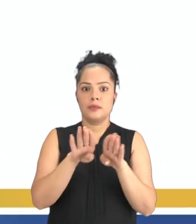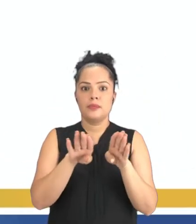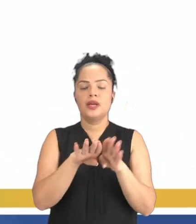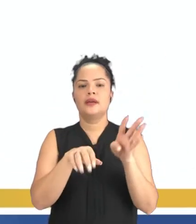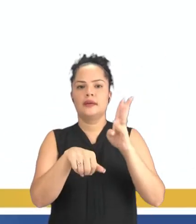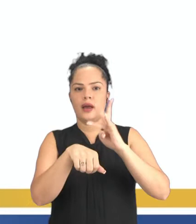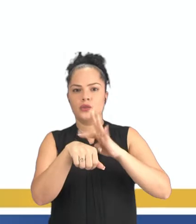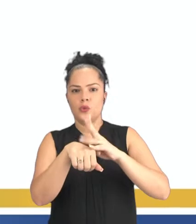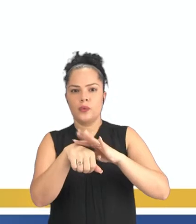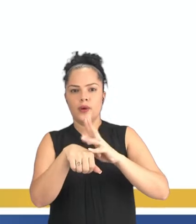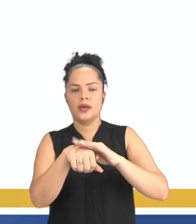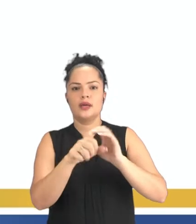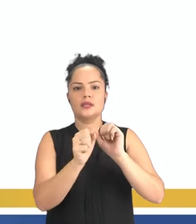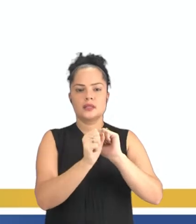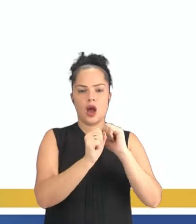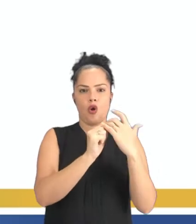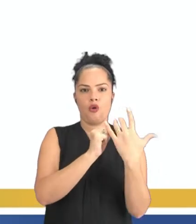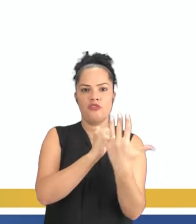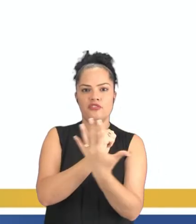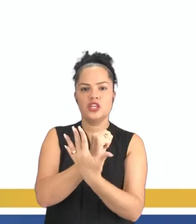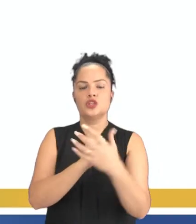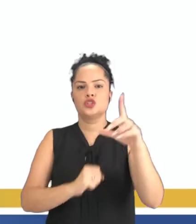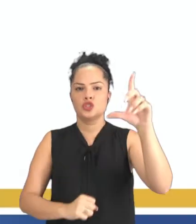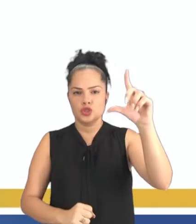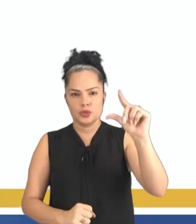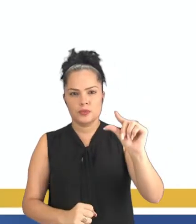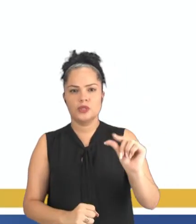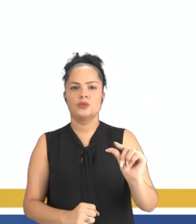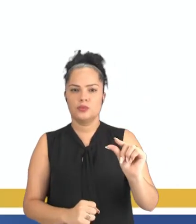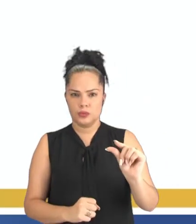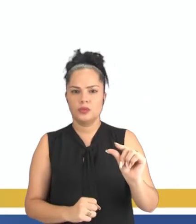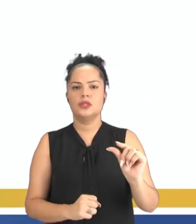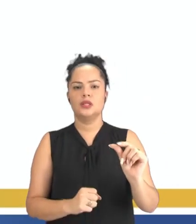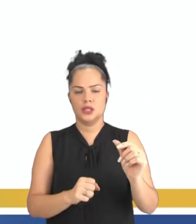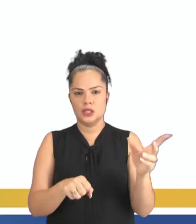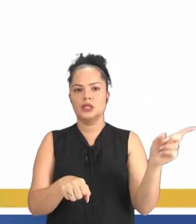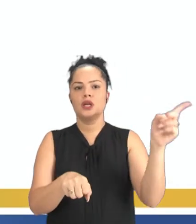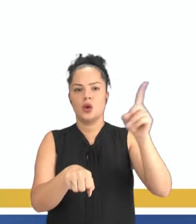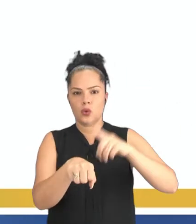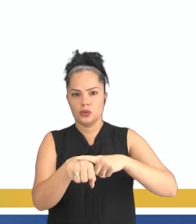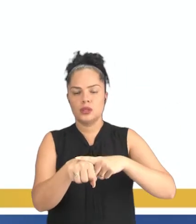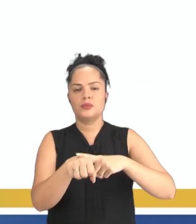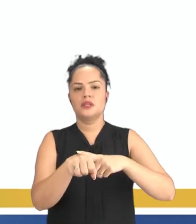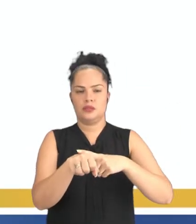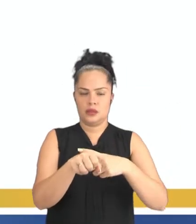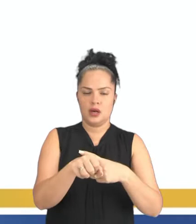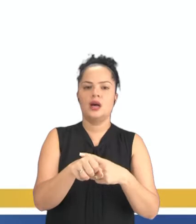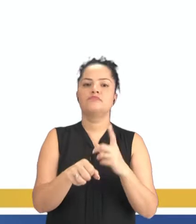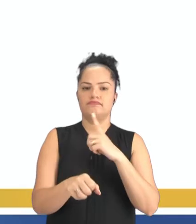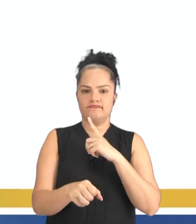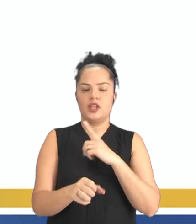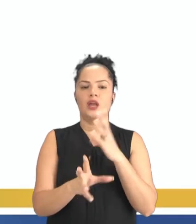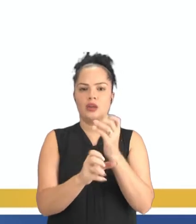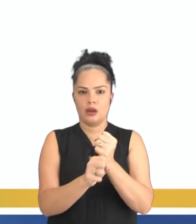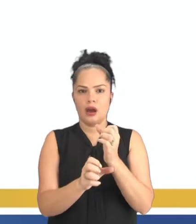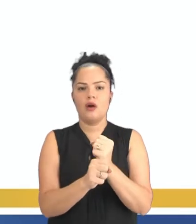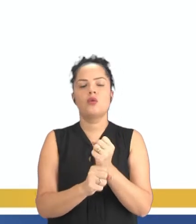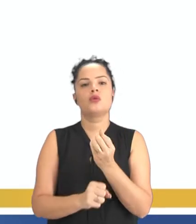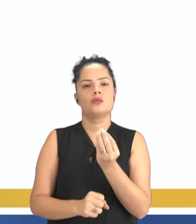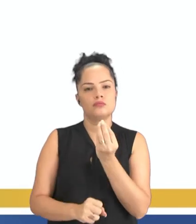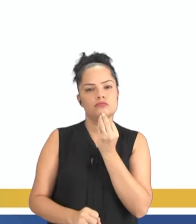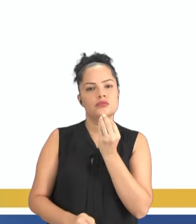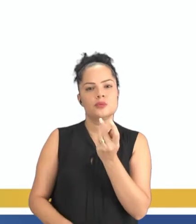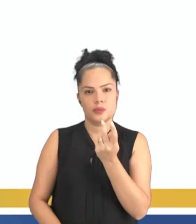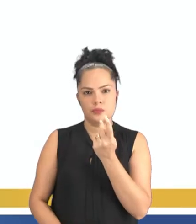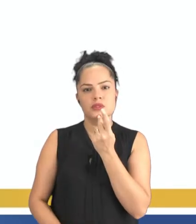doença ter uma diminuição de contaminação até determinado mês. Isso tudo aí envolve o cálculo de probabilidade. Então você